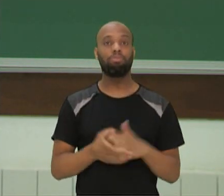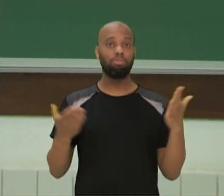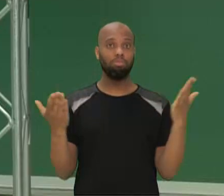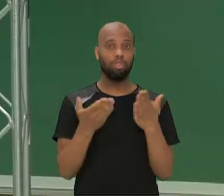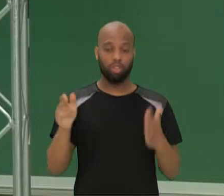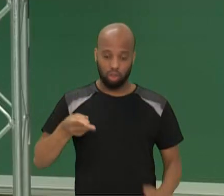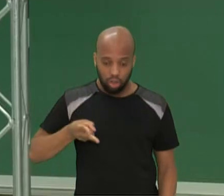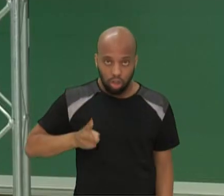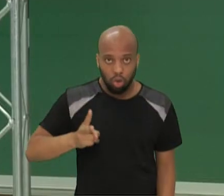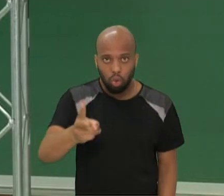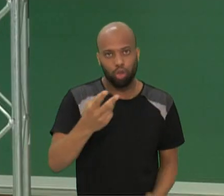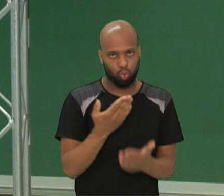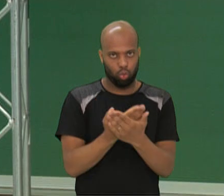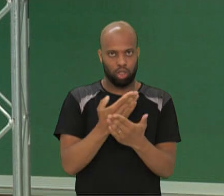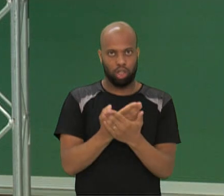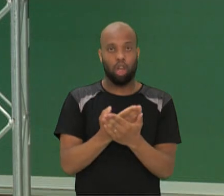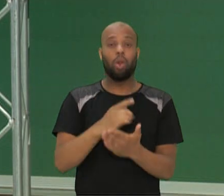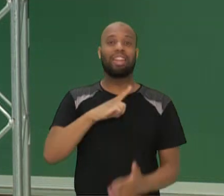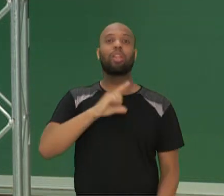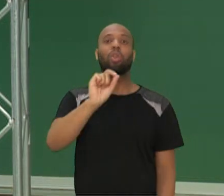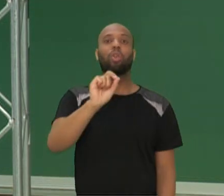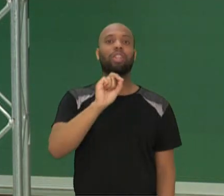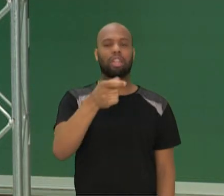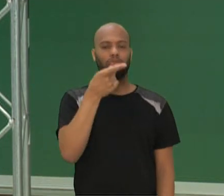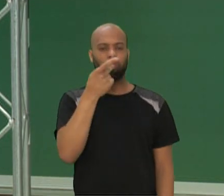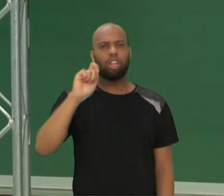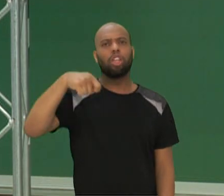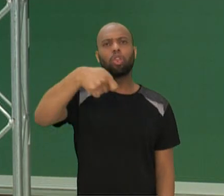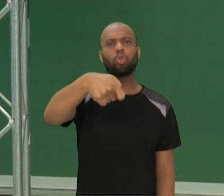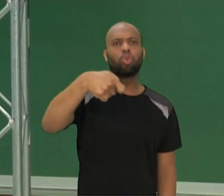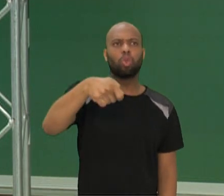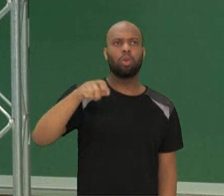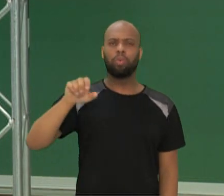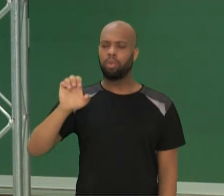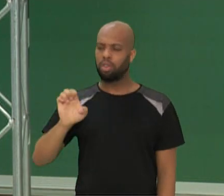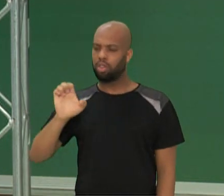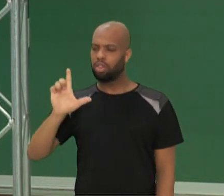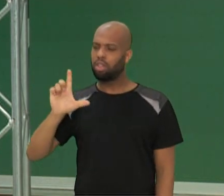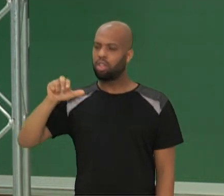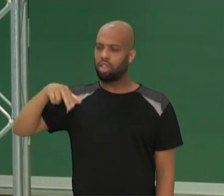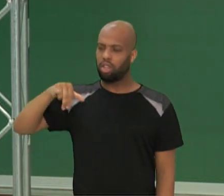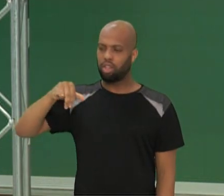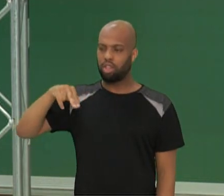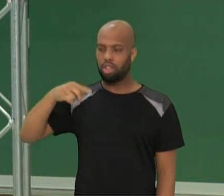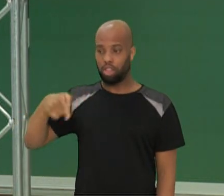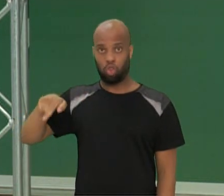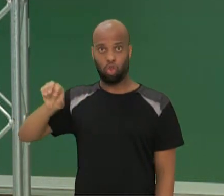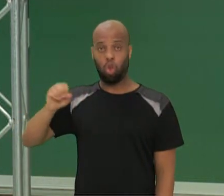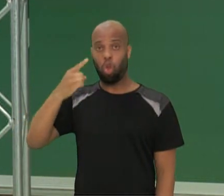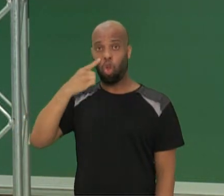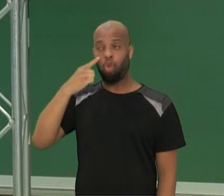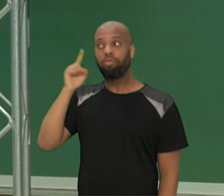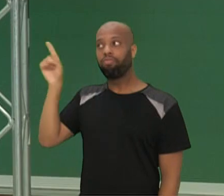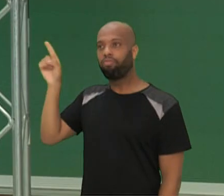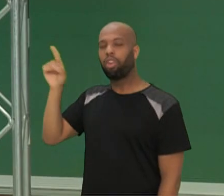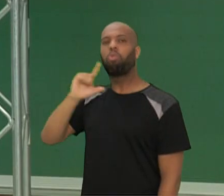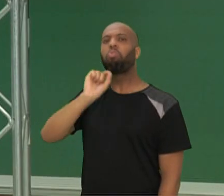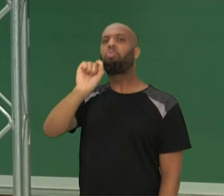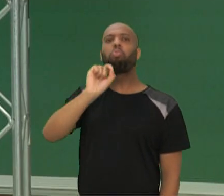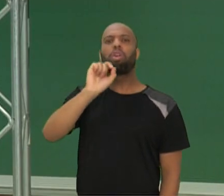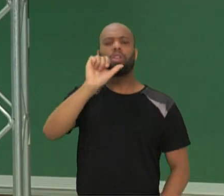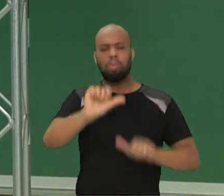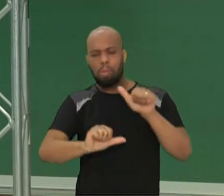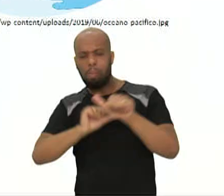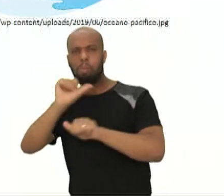dando continuidade à nossa aula, nós vamos falar um pouco sobre um fenômeno chamado de El Niño. E acompanha na tela ali, ó. São